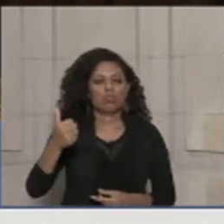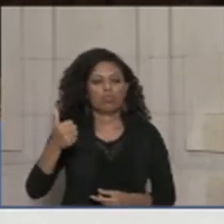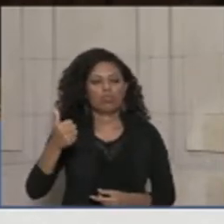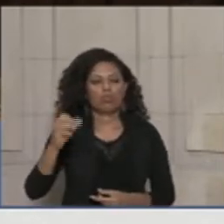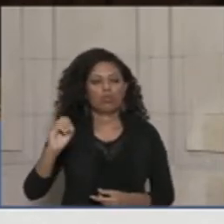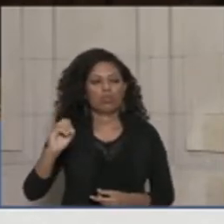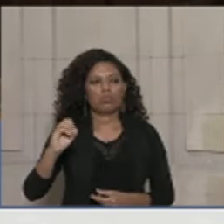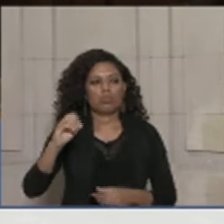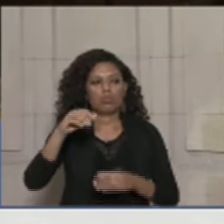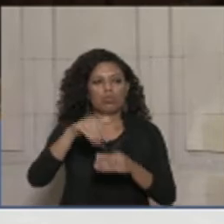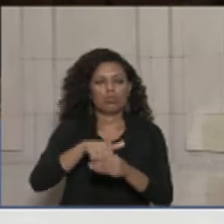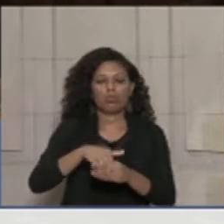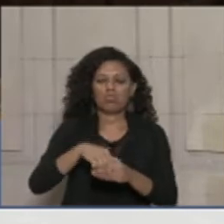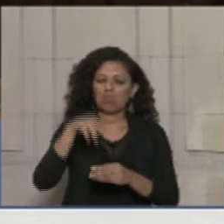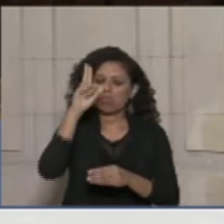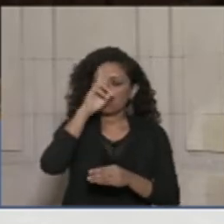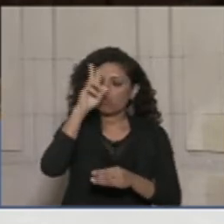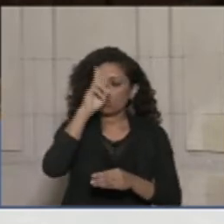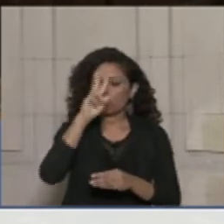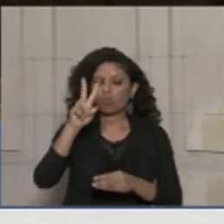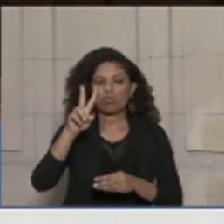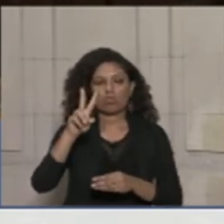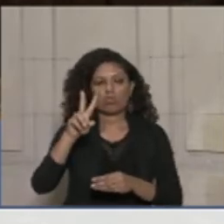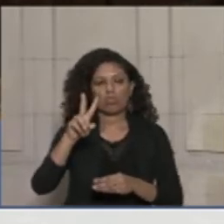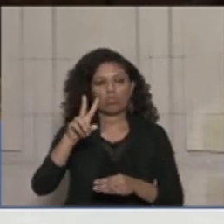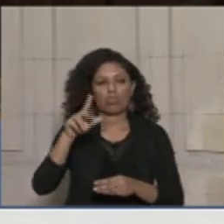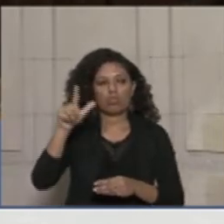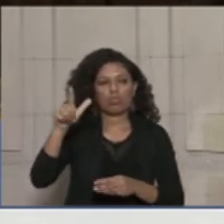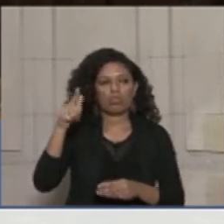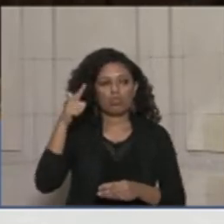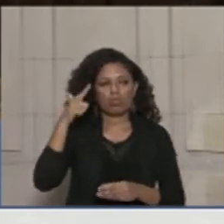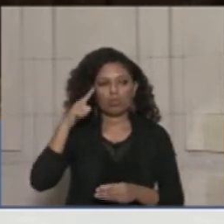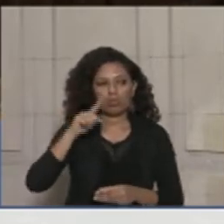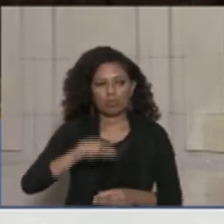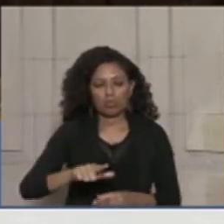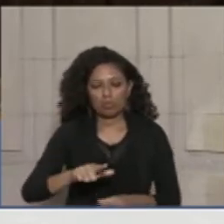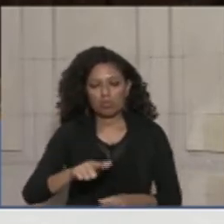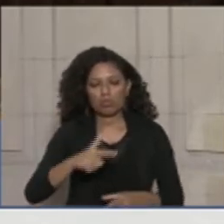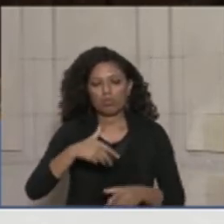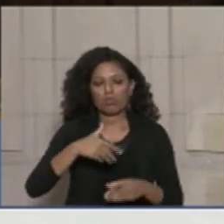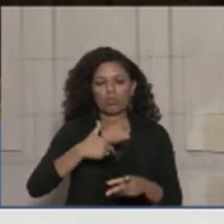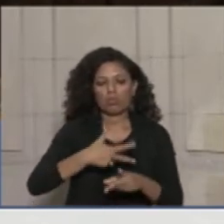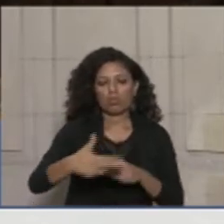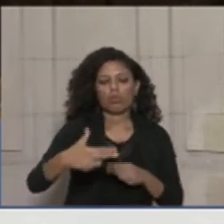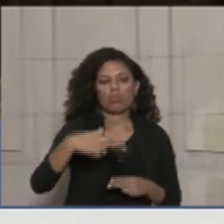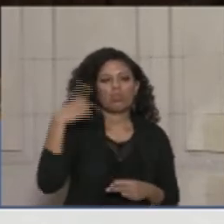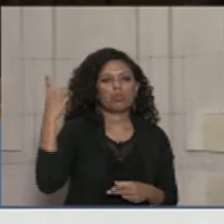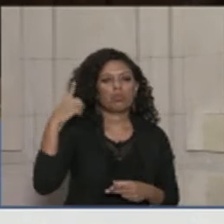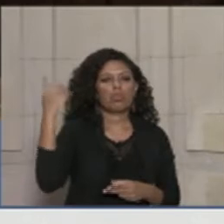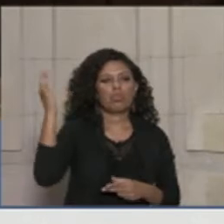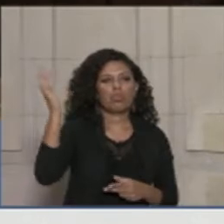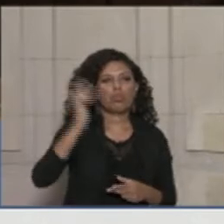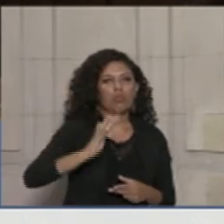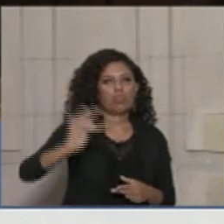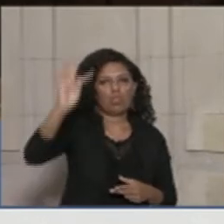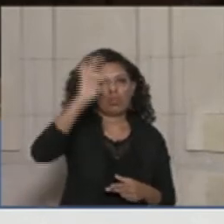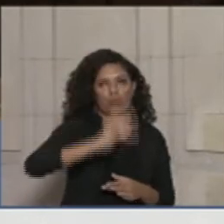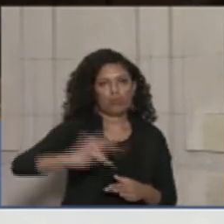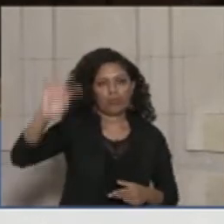votação histórica se torna deputado federal. Em